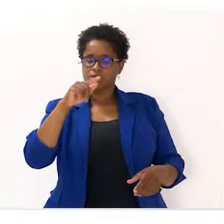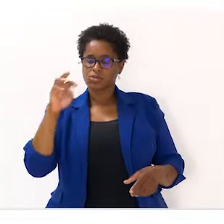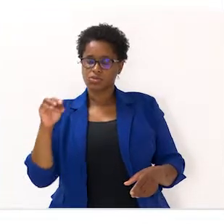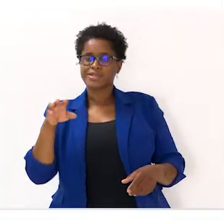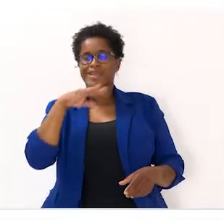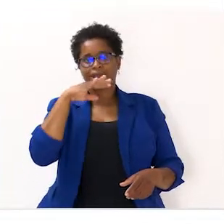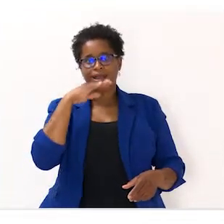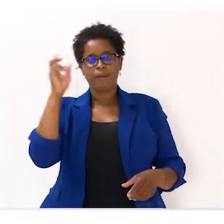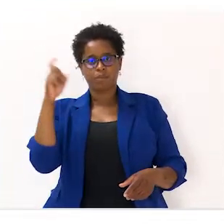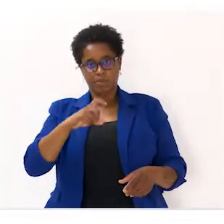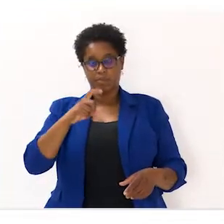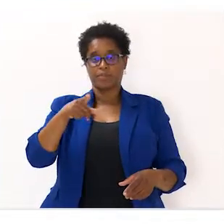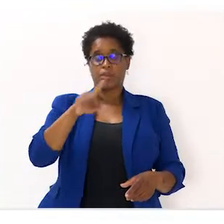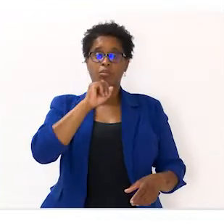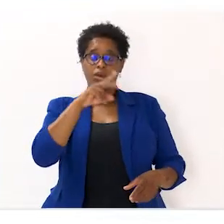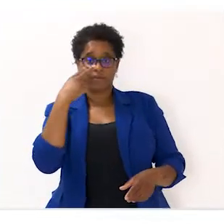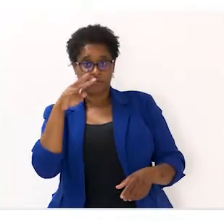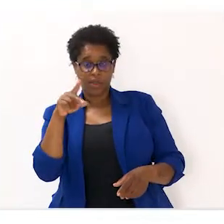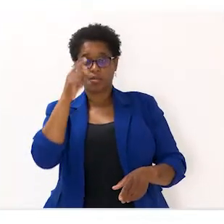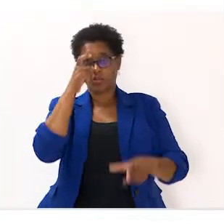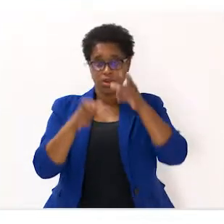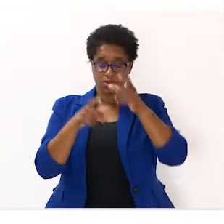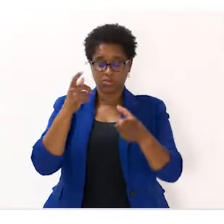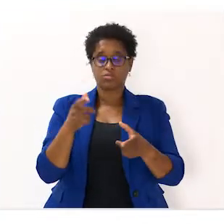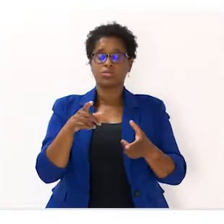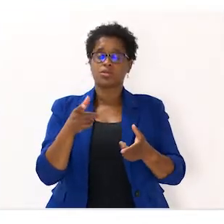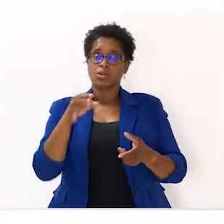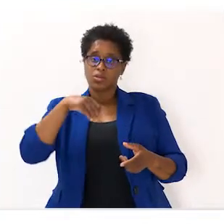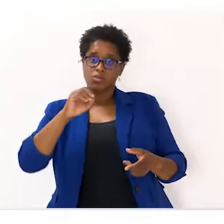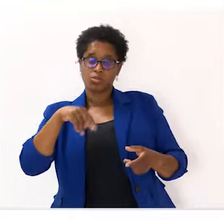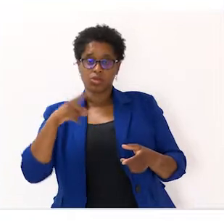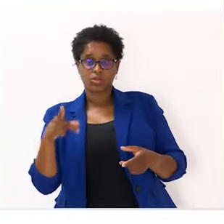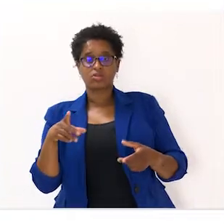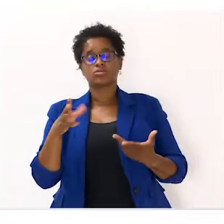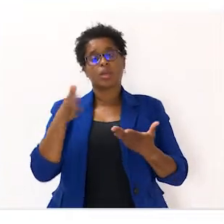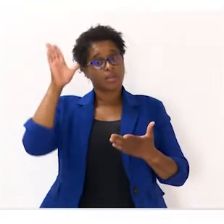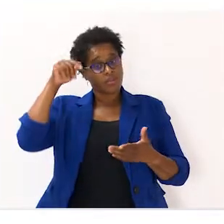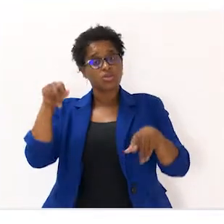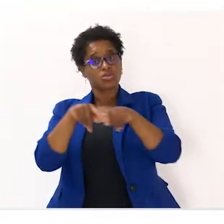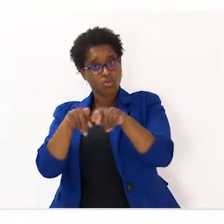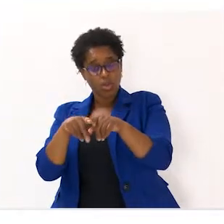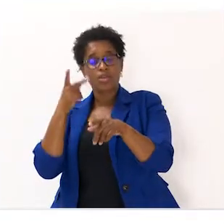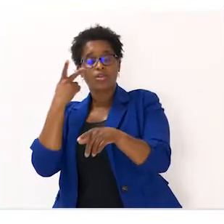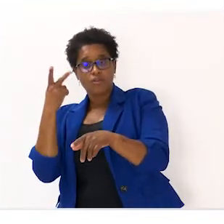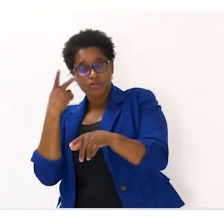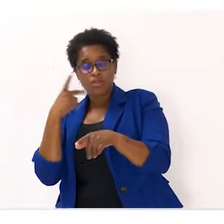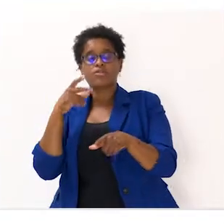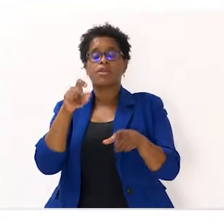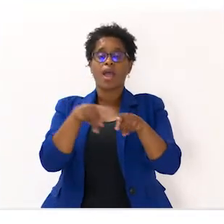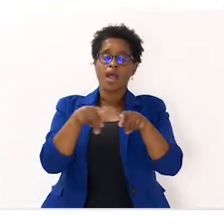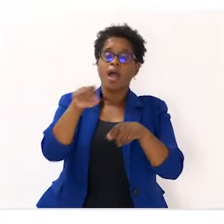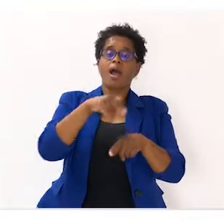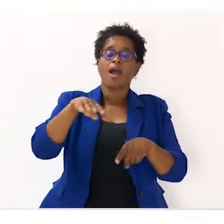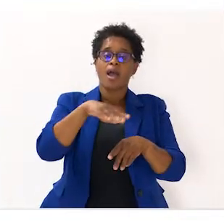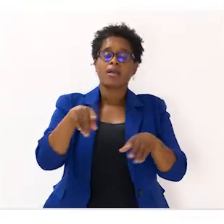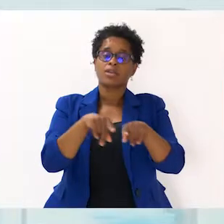selvagens. Aqui, então, como podem ver, população de organismos da mesma espécie que vivem na mesma área num